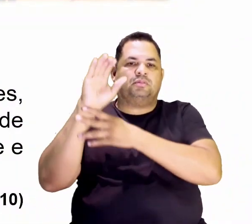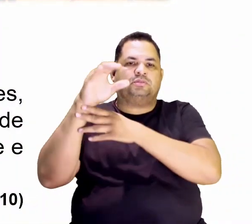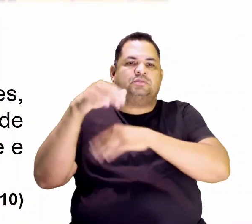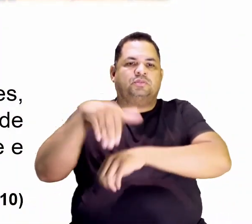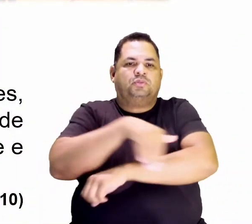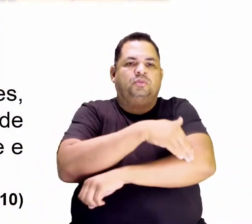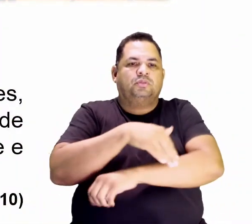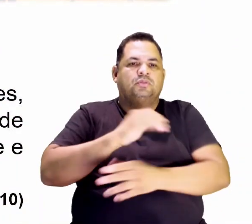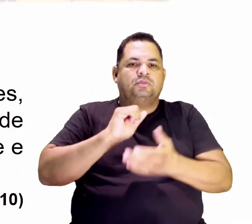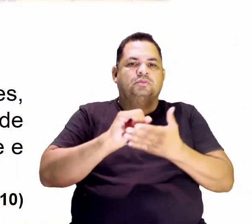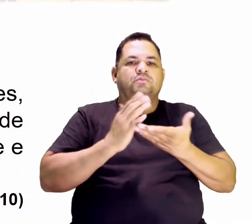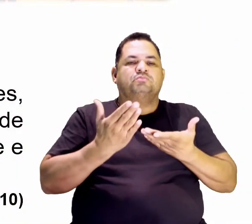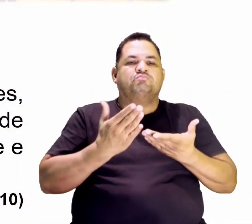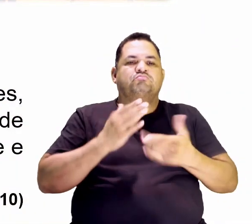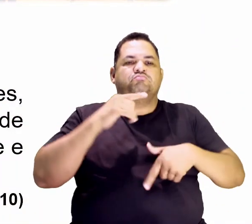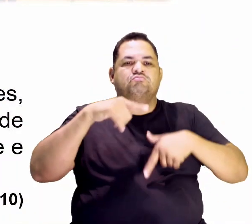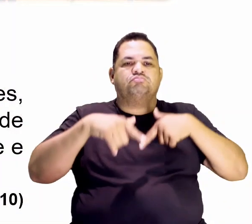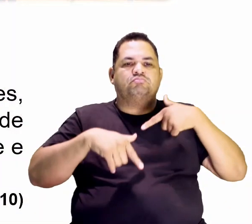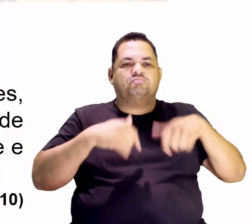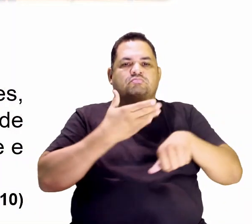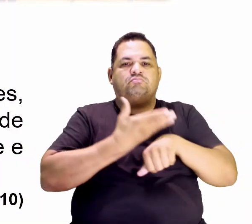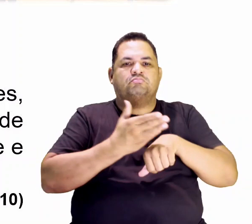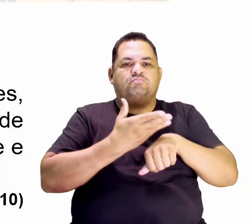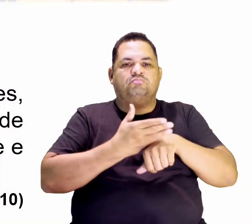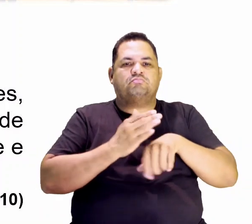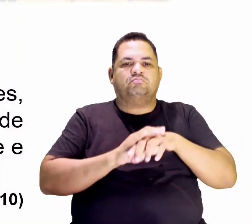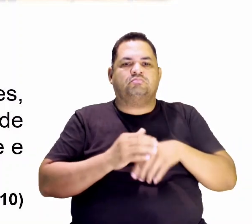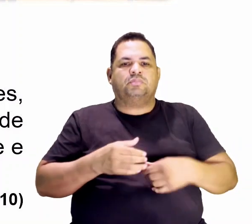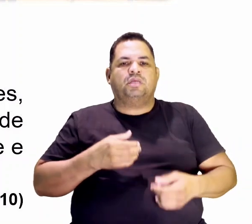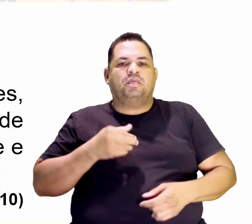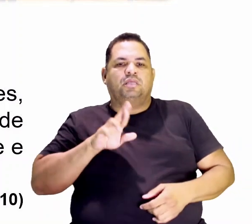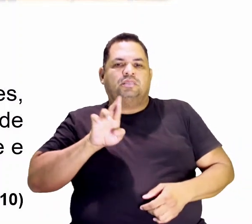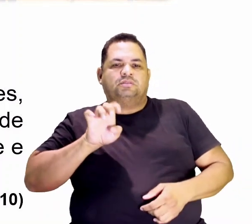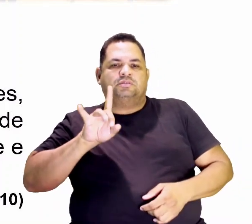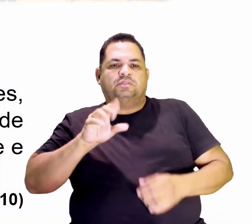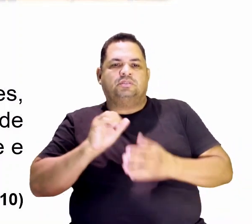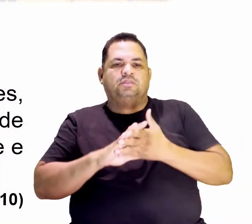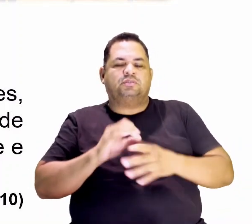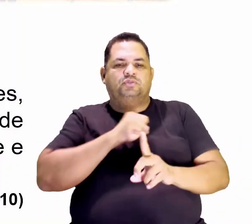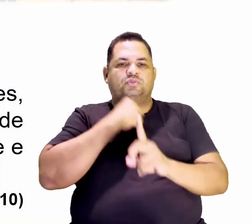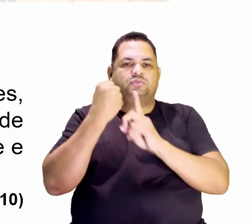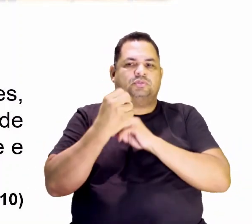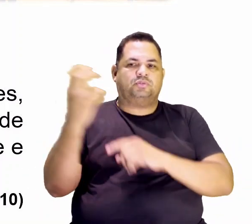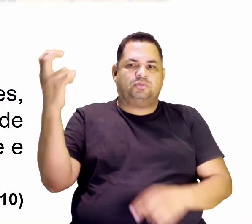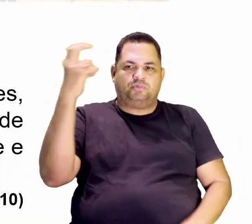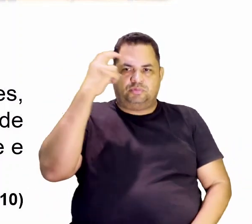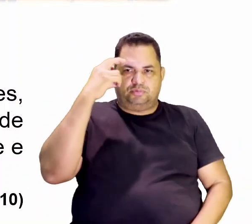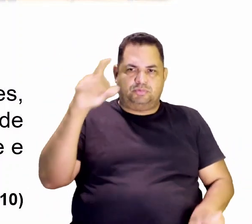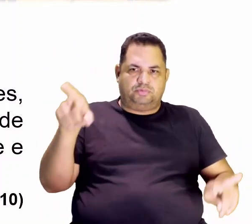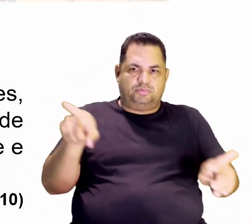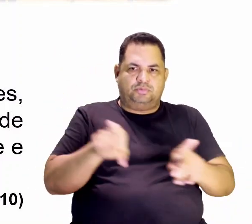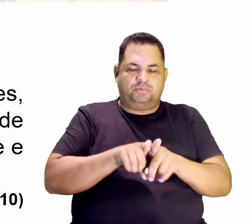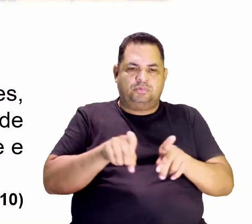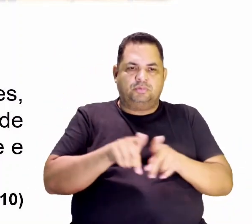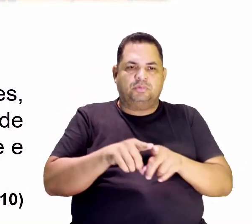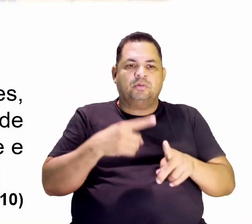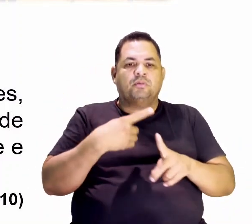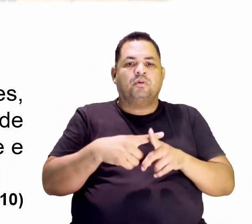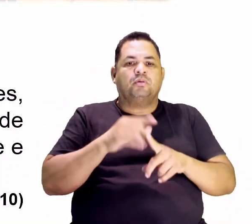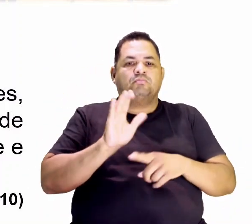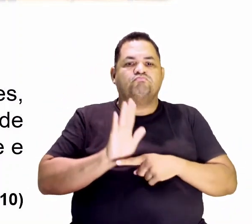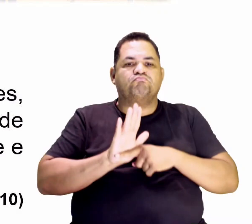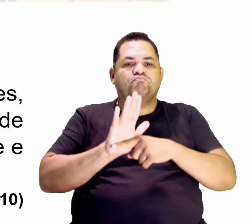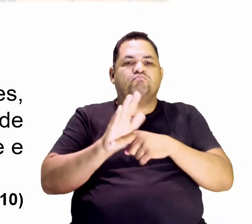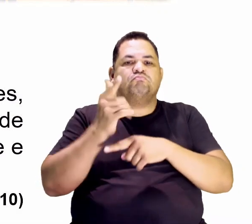de resistência social e cultural também, certo? Por quê, prof? Porque contribui para